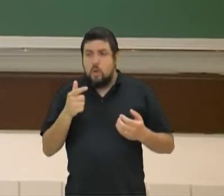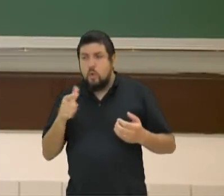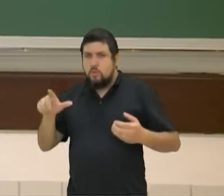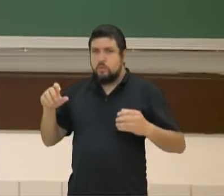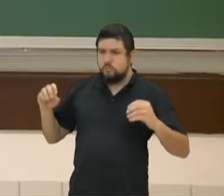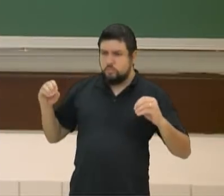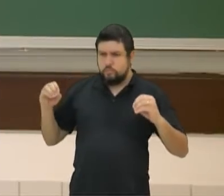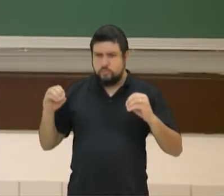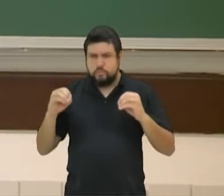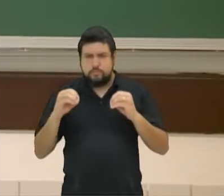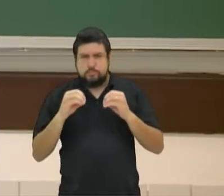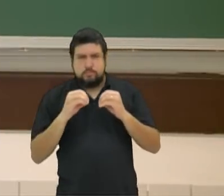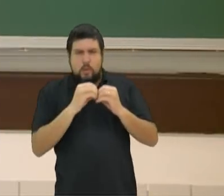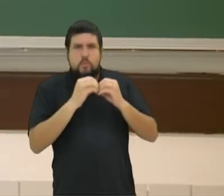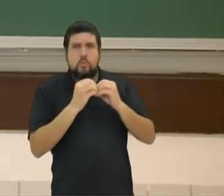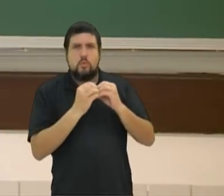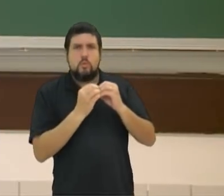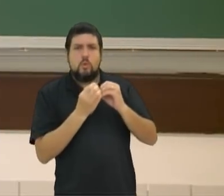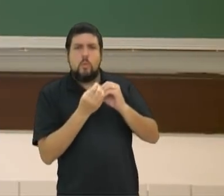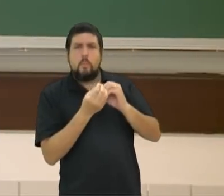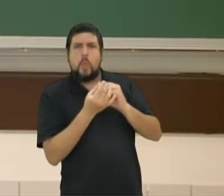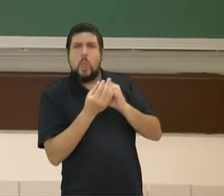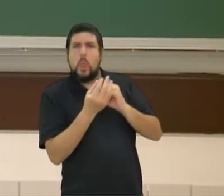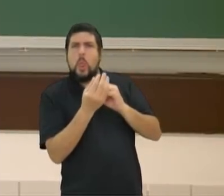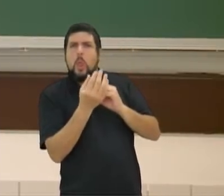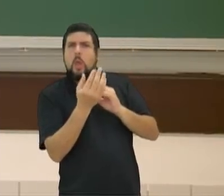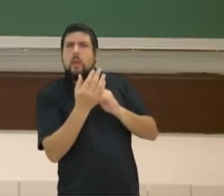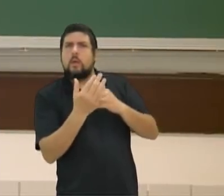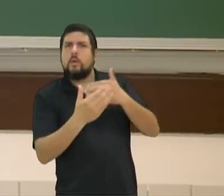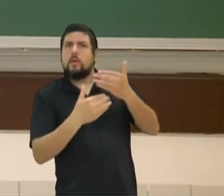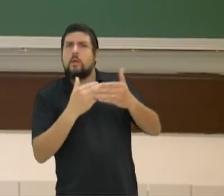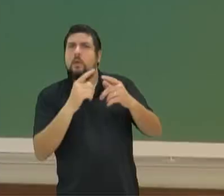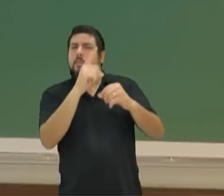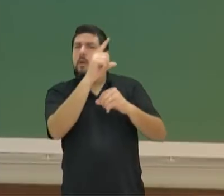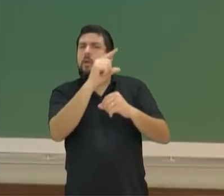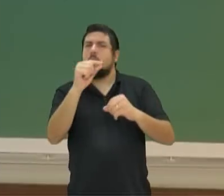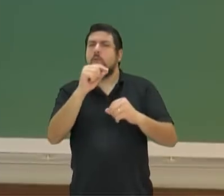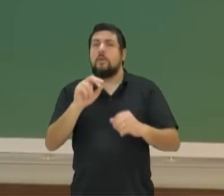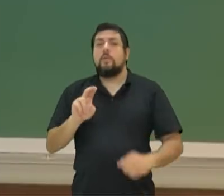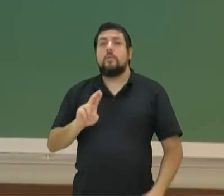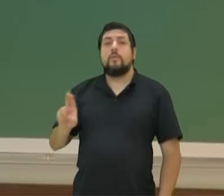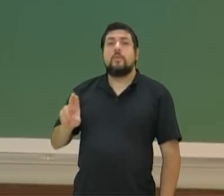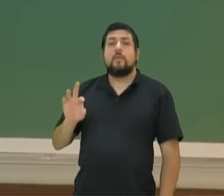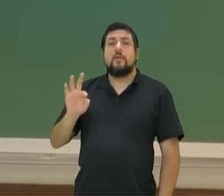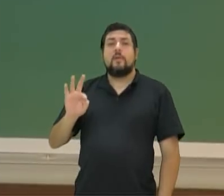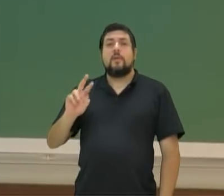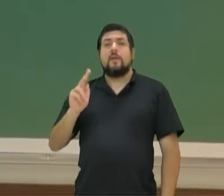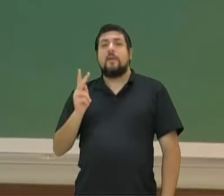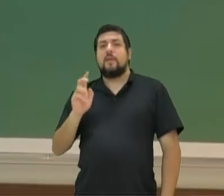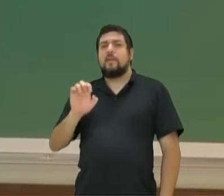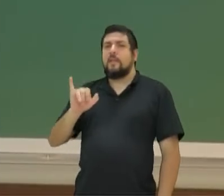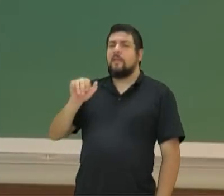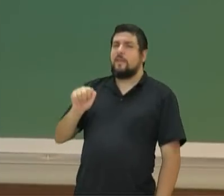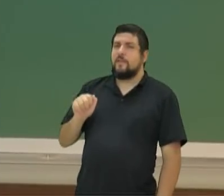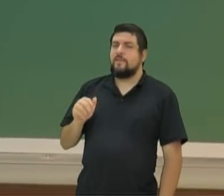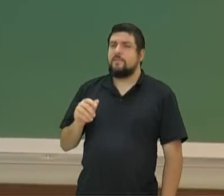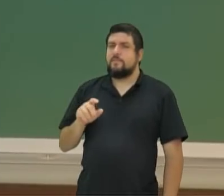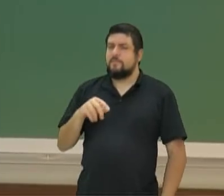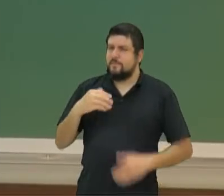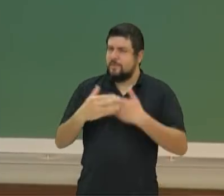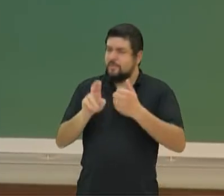colidiu com a Terra e deu origem à nossa Lua é Theia. Um nome bem interessante para ser usado depois na sua vida, quem